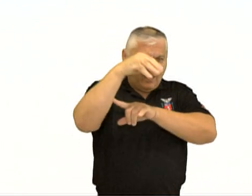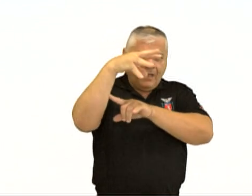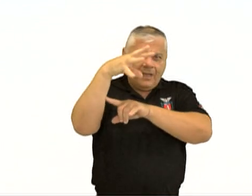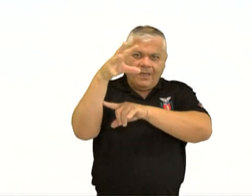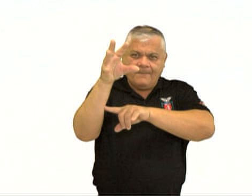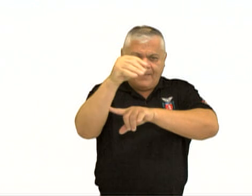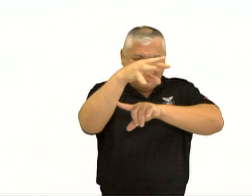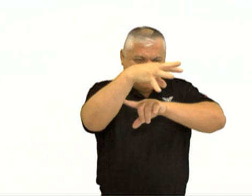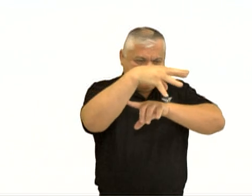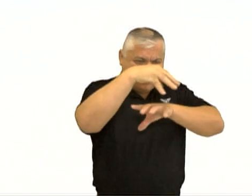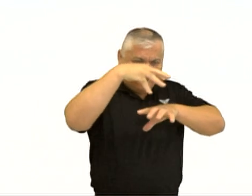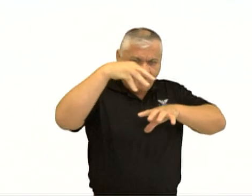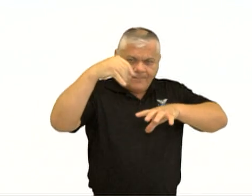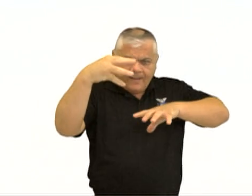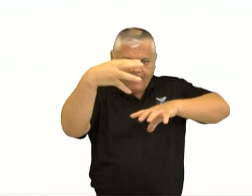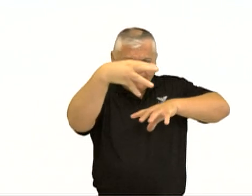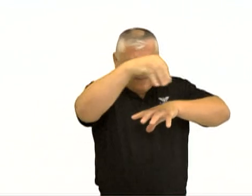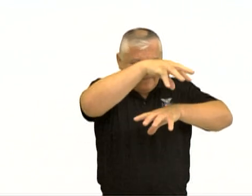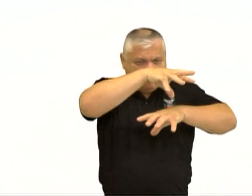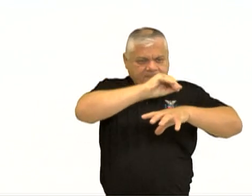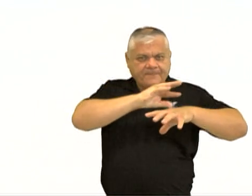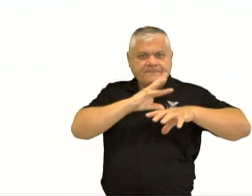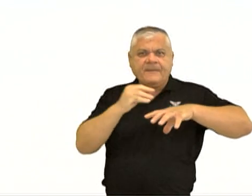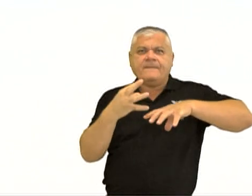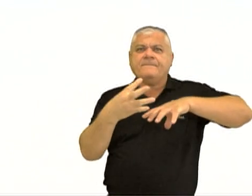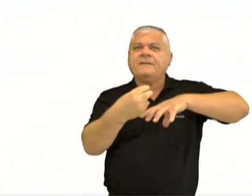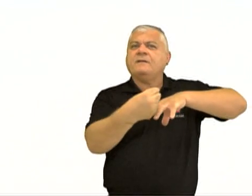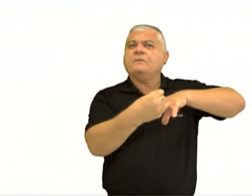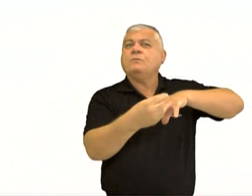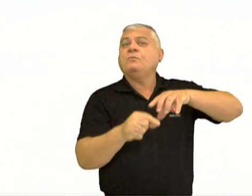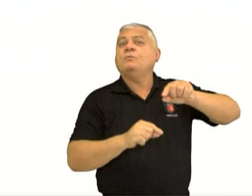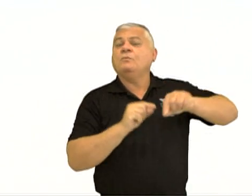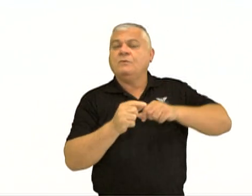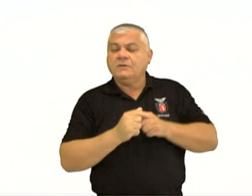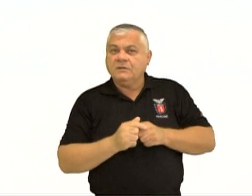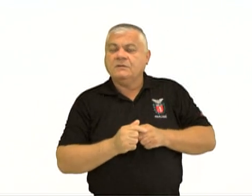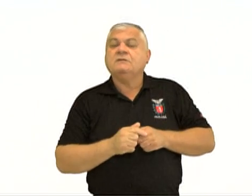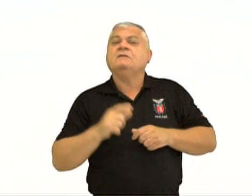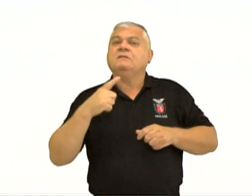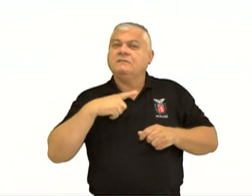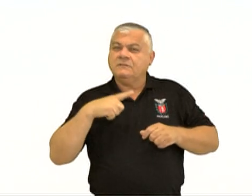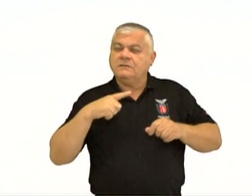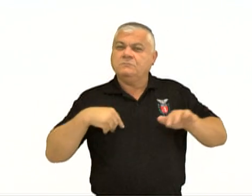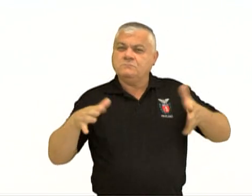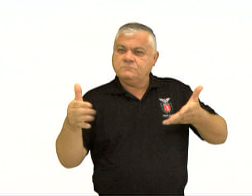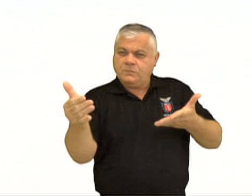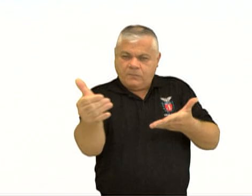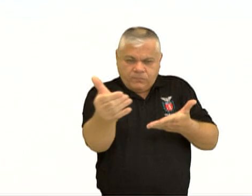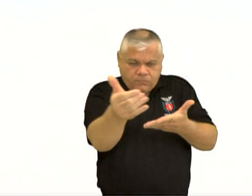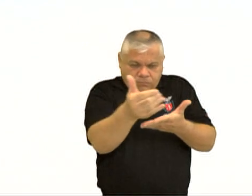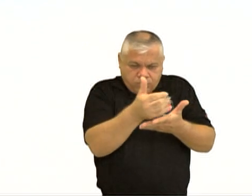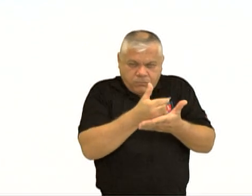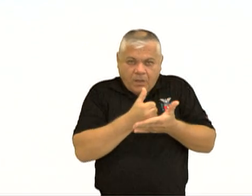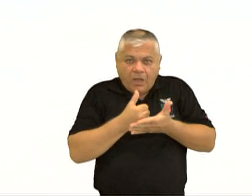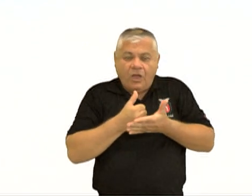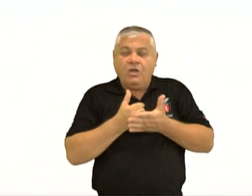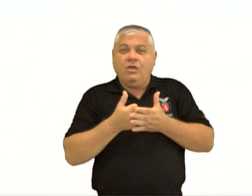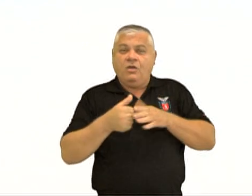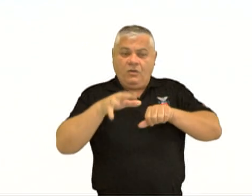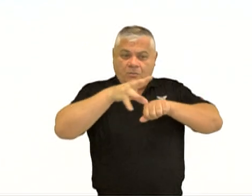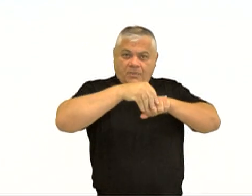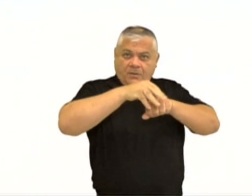significa isso? Quando a gente realiza as imagens aéreas, nós coletamos uma grande quantidade de informações, como por